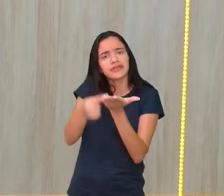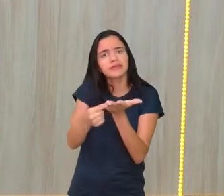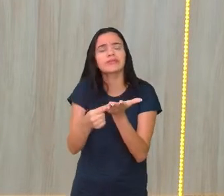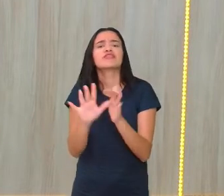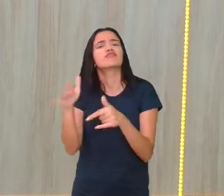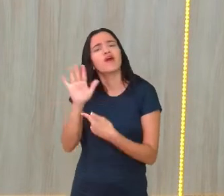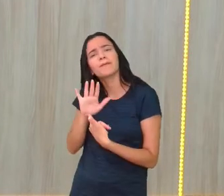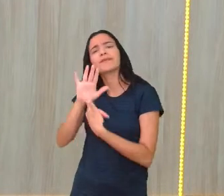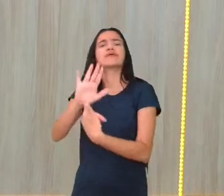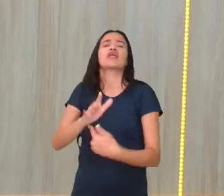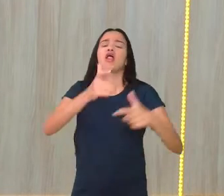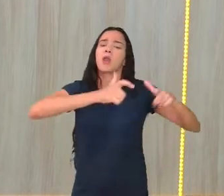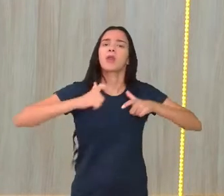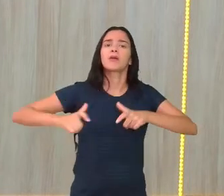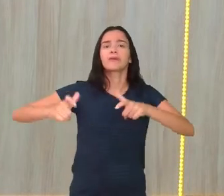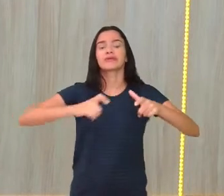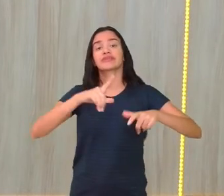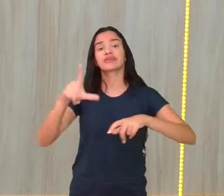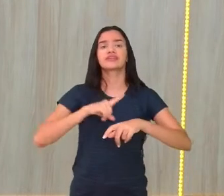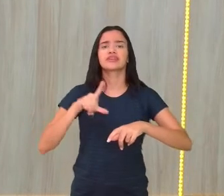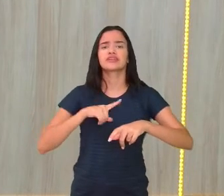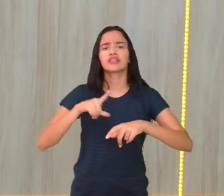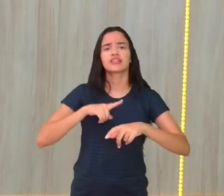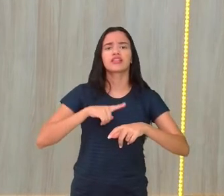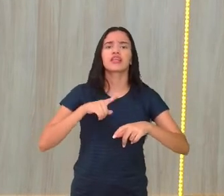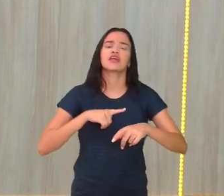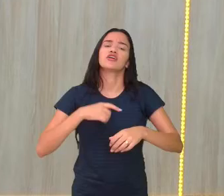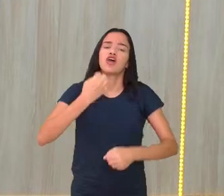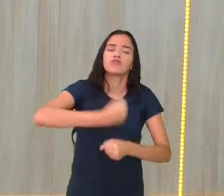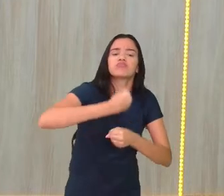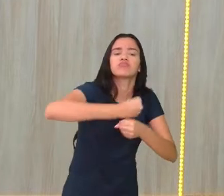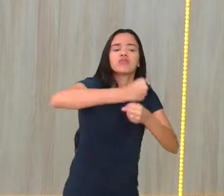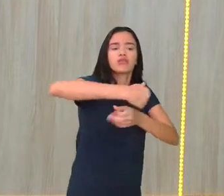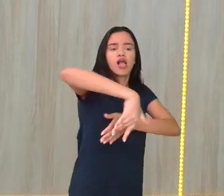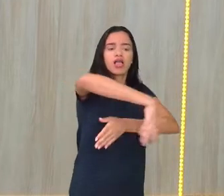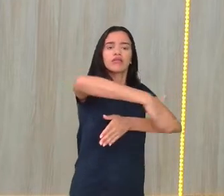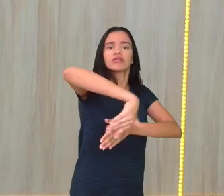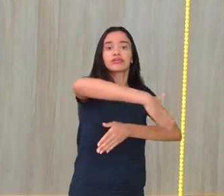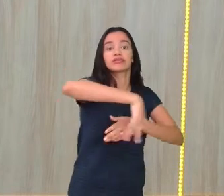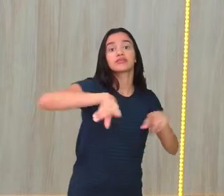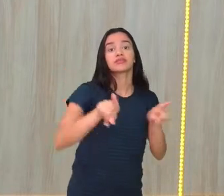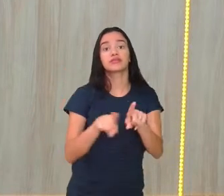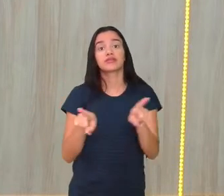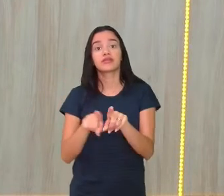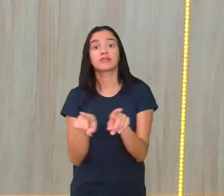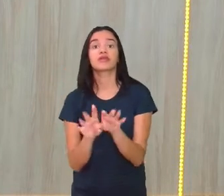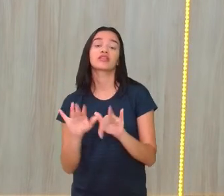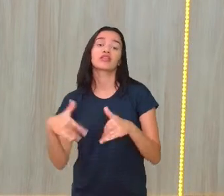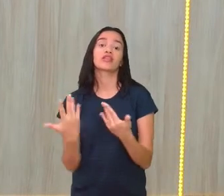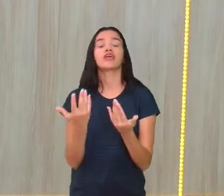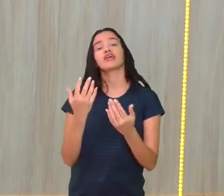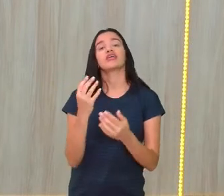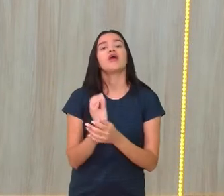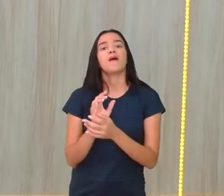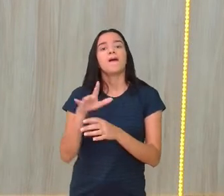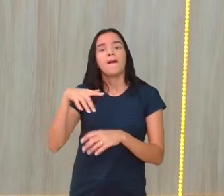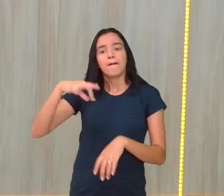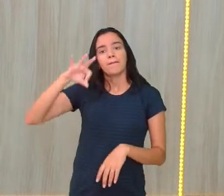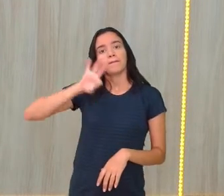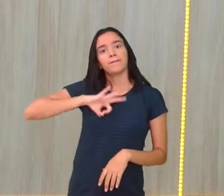vão mostrar locais onde existe obra, né, na pista, onde existe blitz, né, policial, tudo isso,